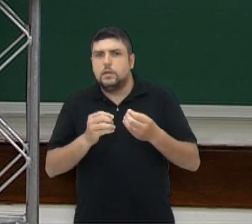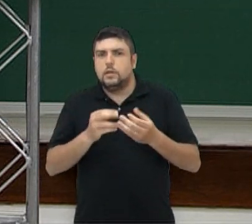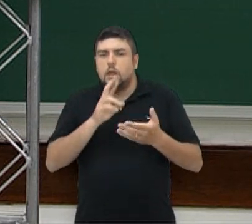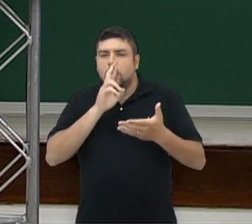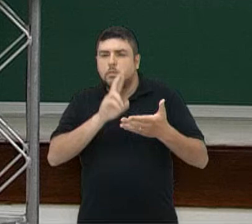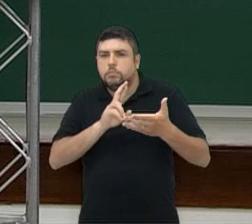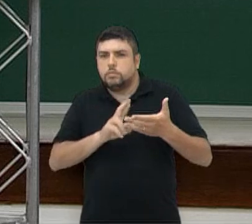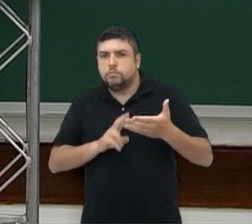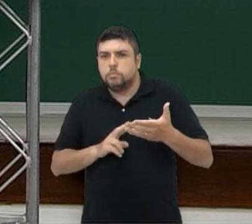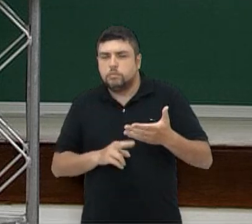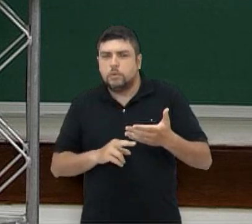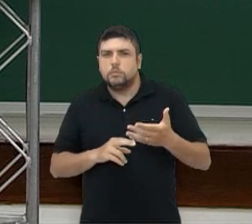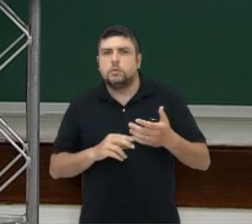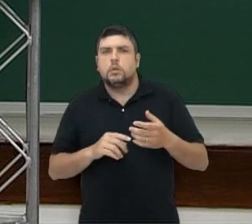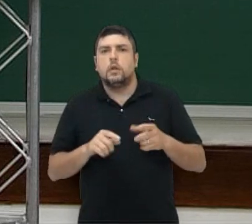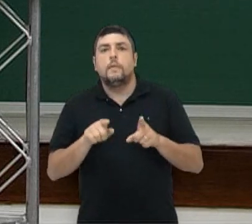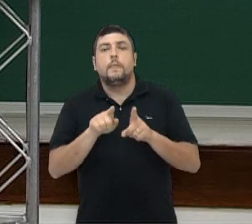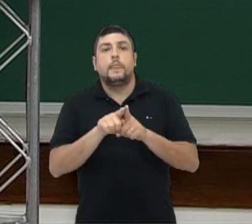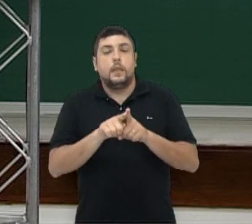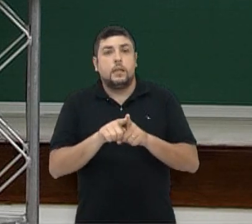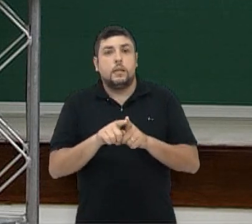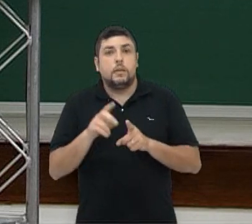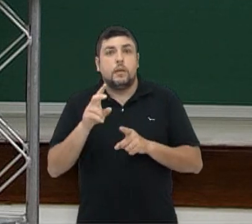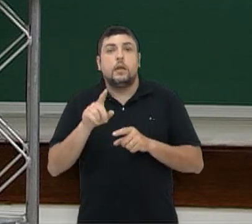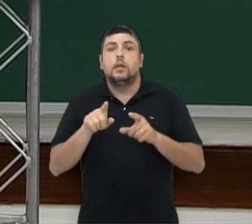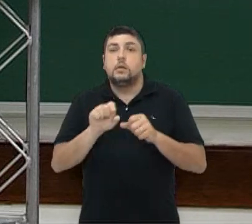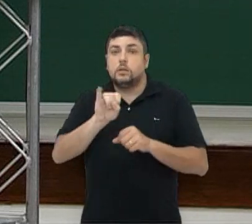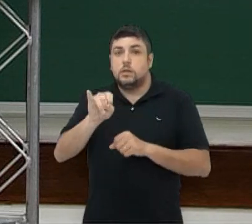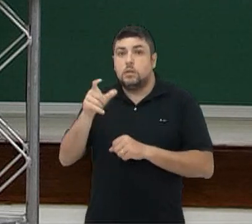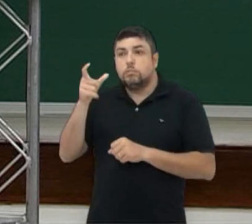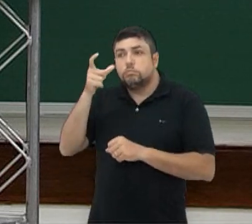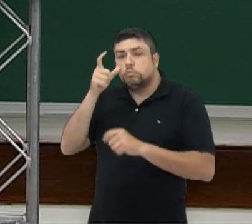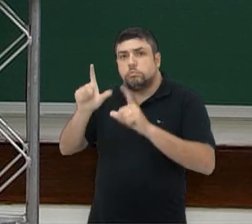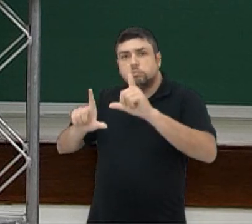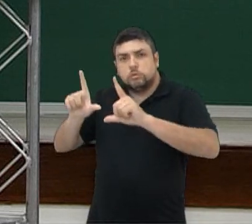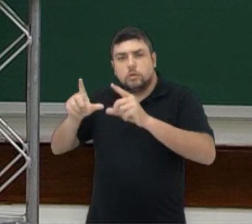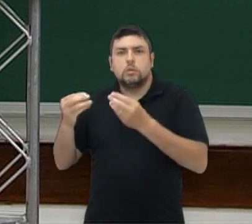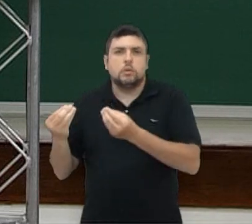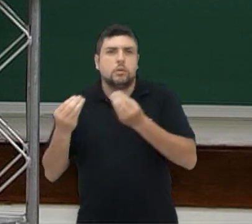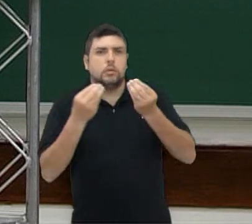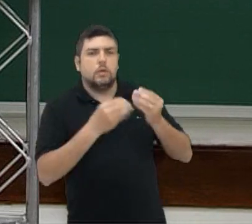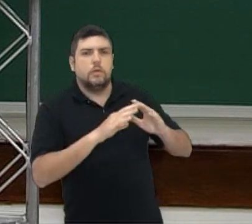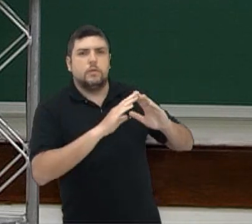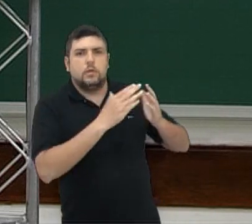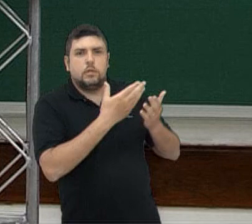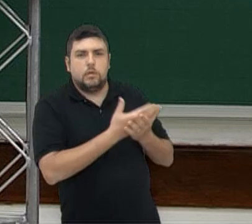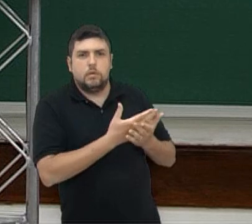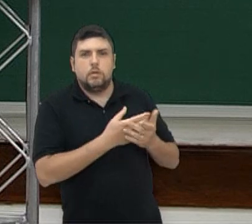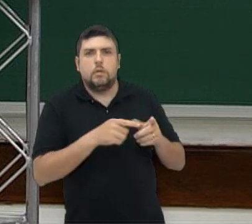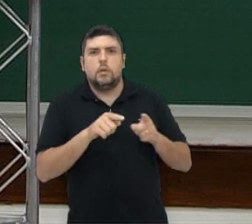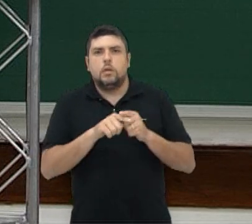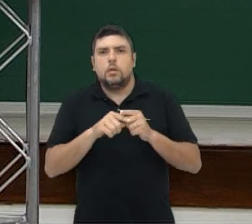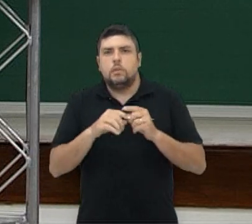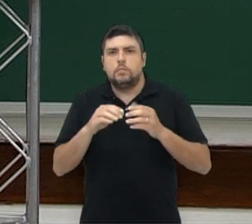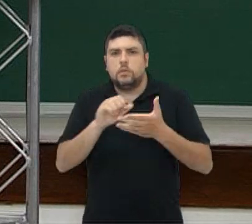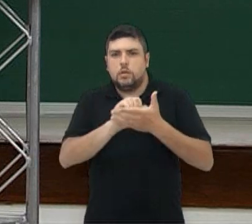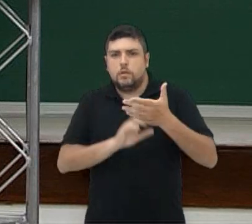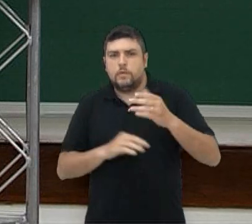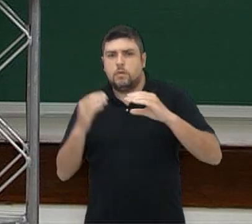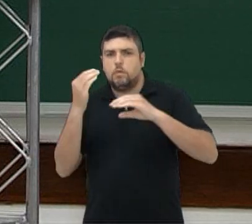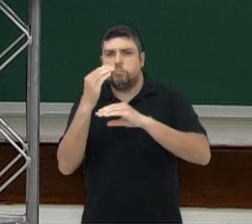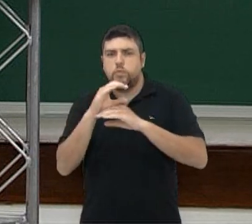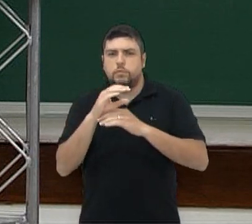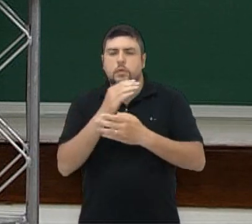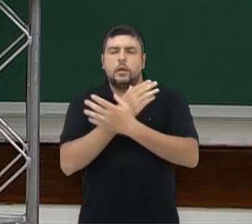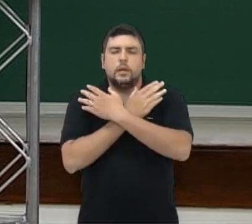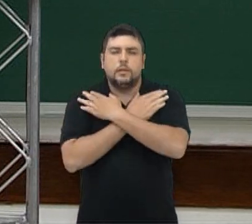lá, continuando, e lembre-se de entregar suas atividades também lá na nossa plataforma de vocês, beleza? Gente,